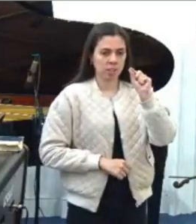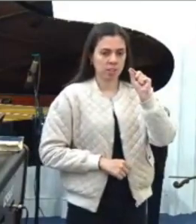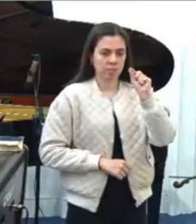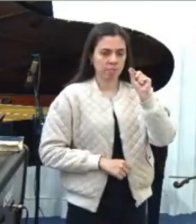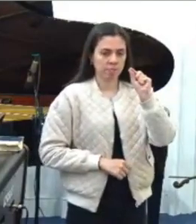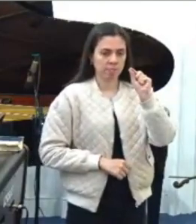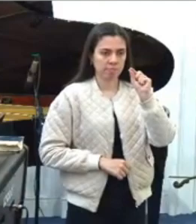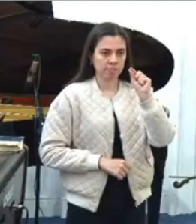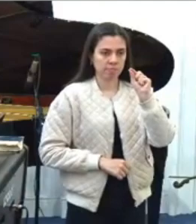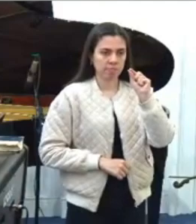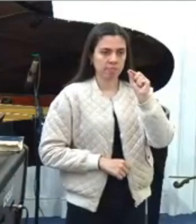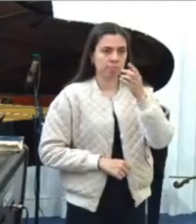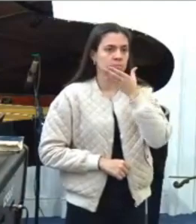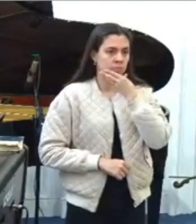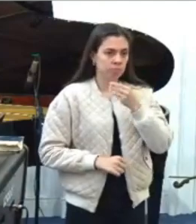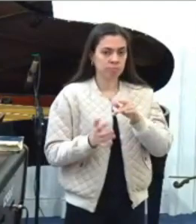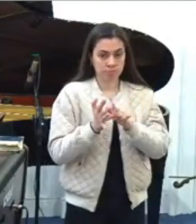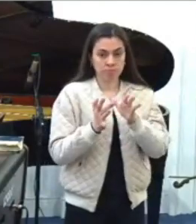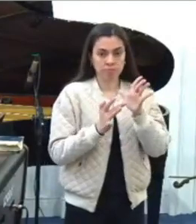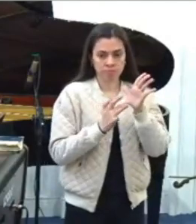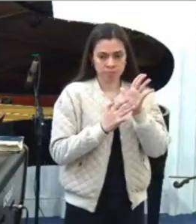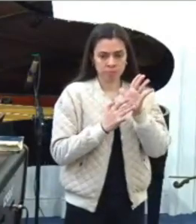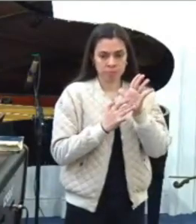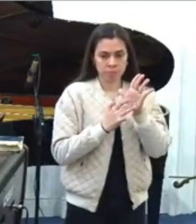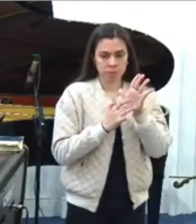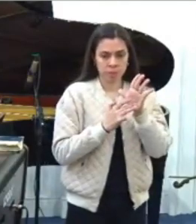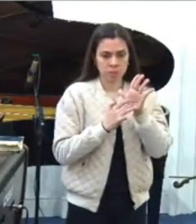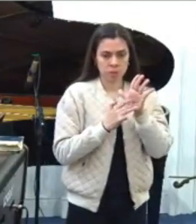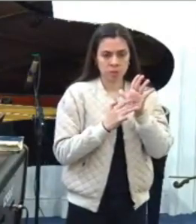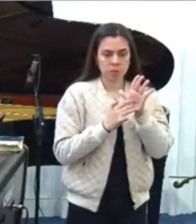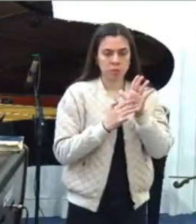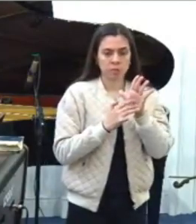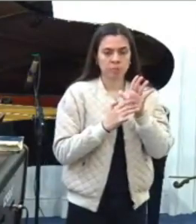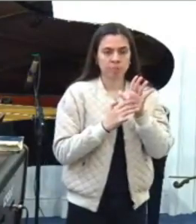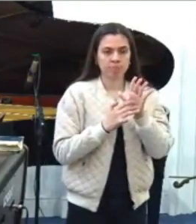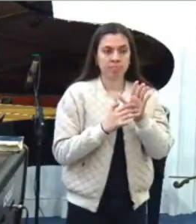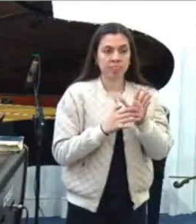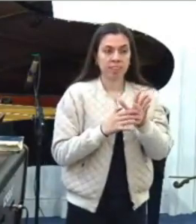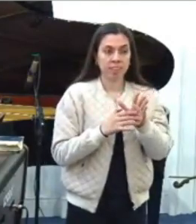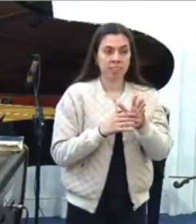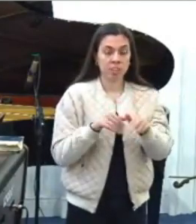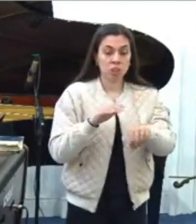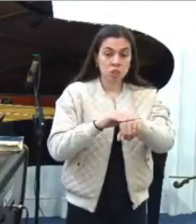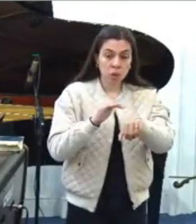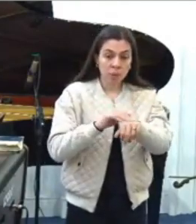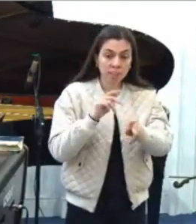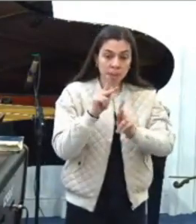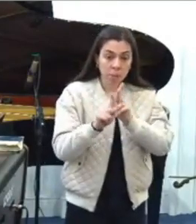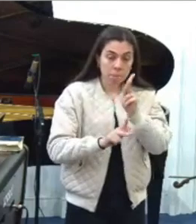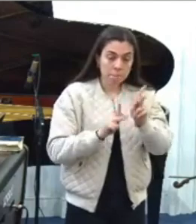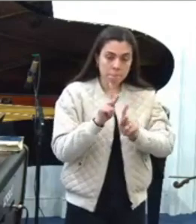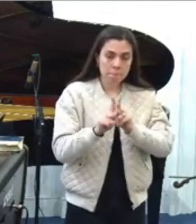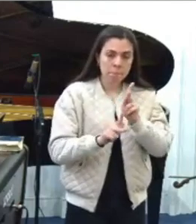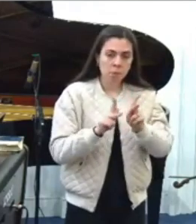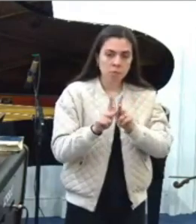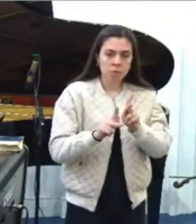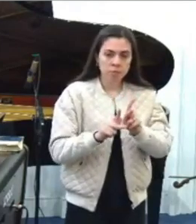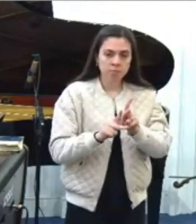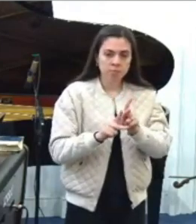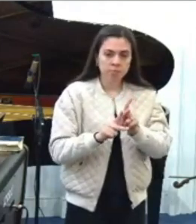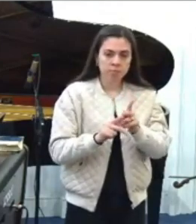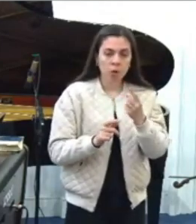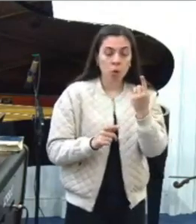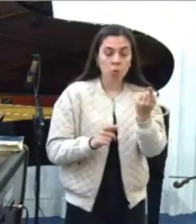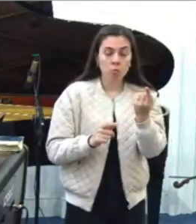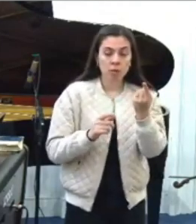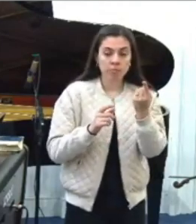depois também marcaria o seu povo em meio a uma missão. Quando a gente olha para Apocalipse capítulo 12, versículo